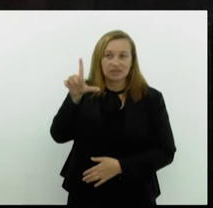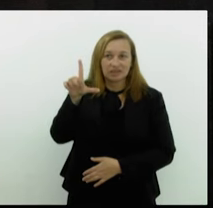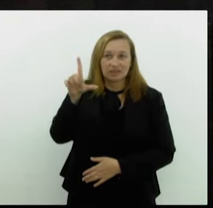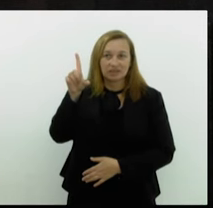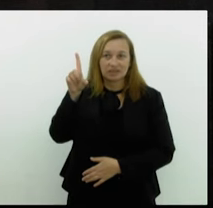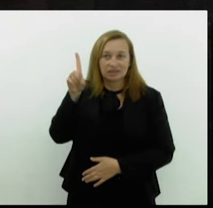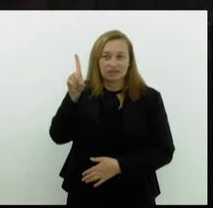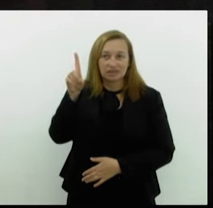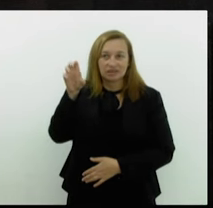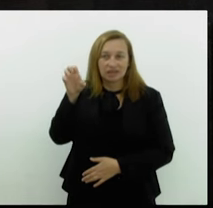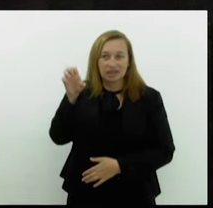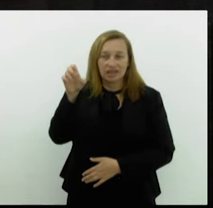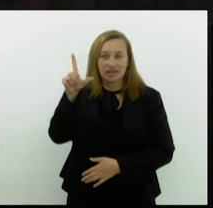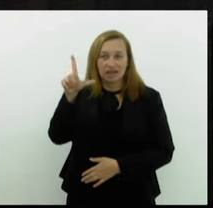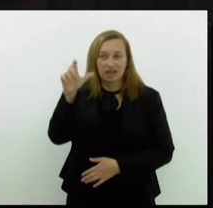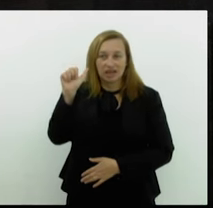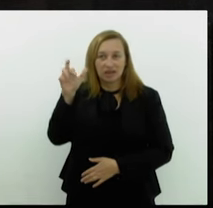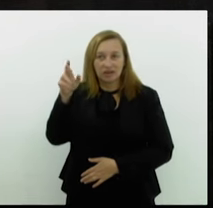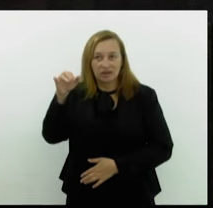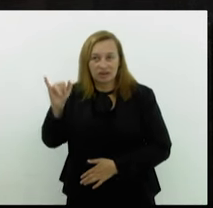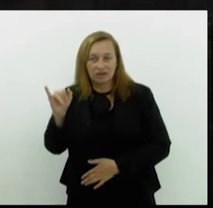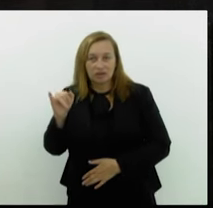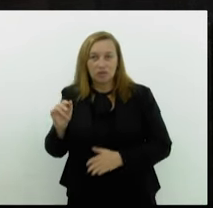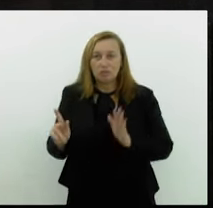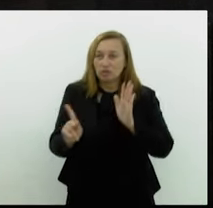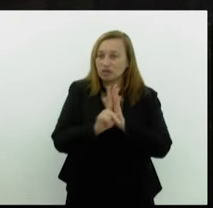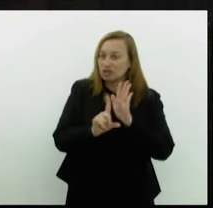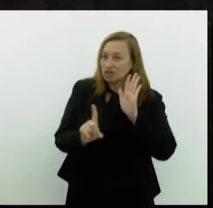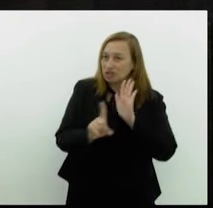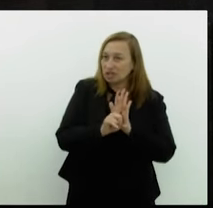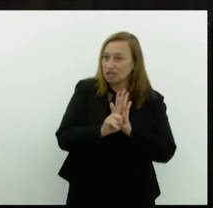atrás, um projeto de lei